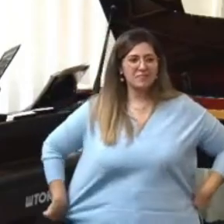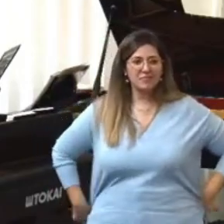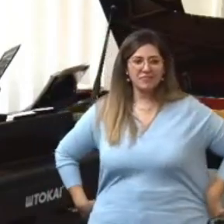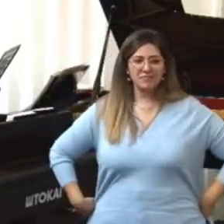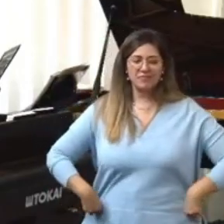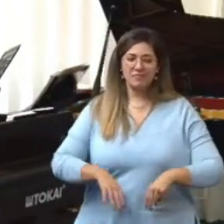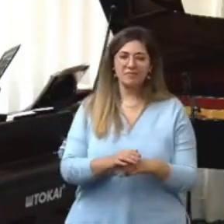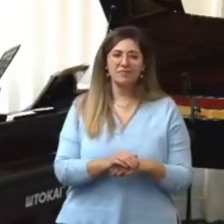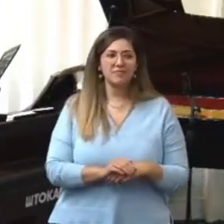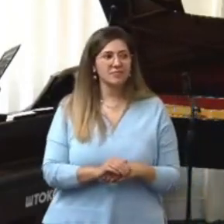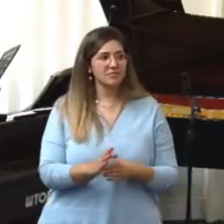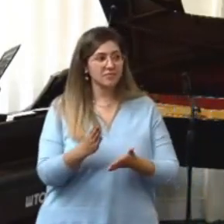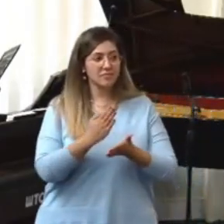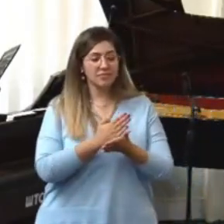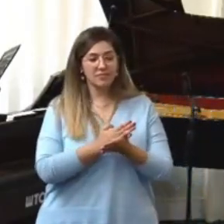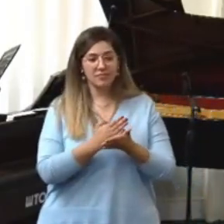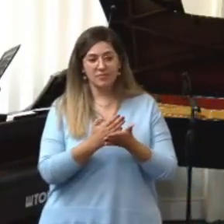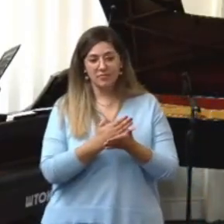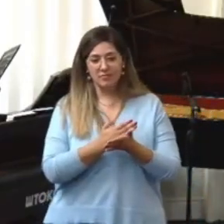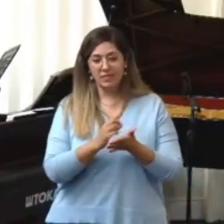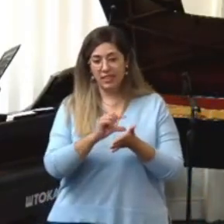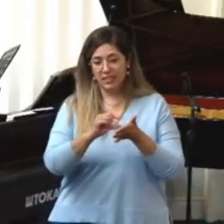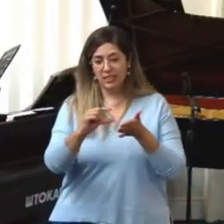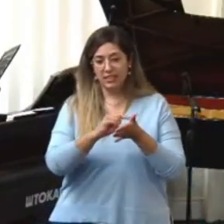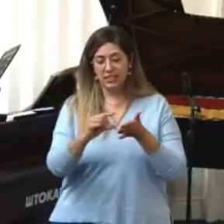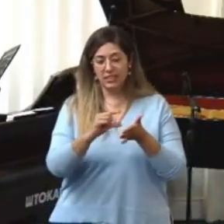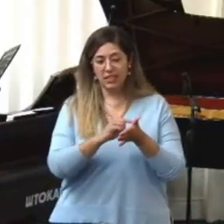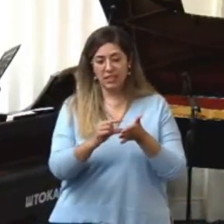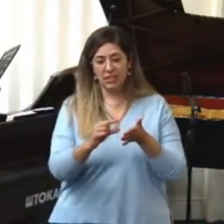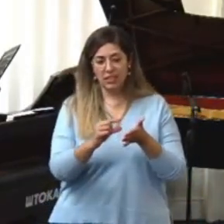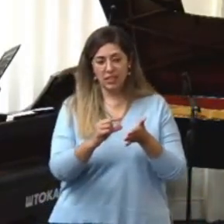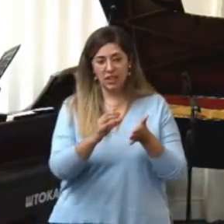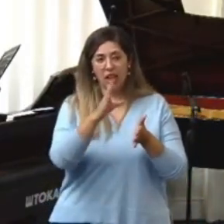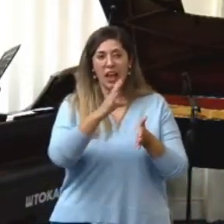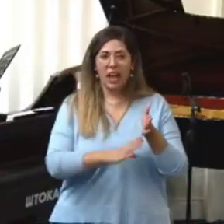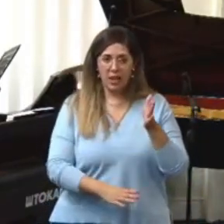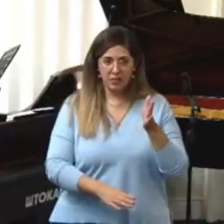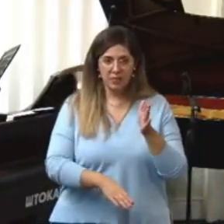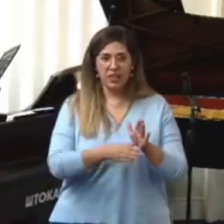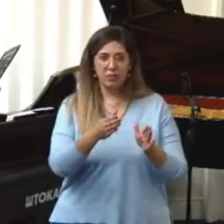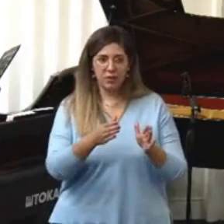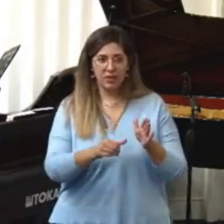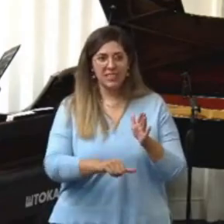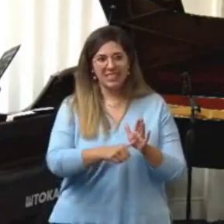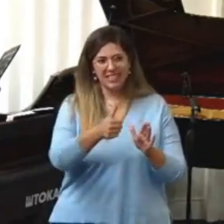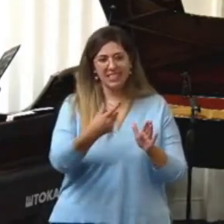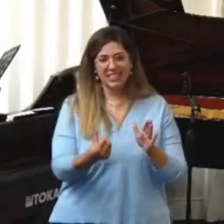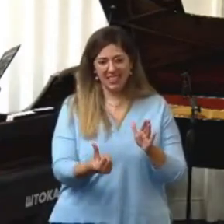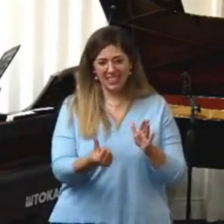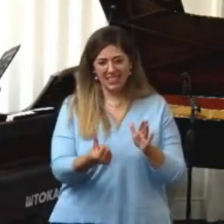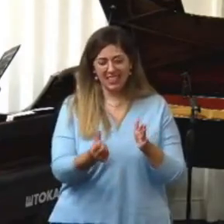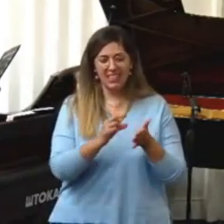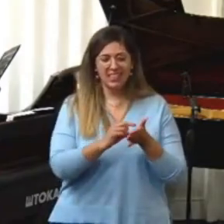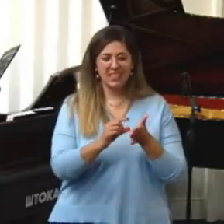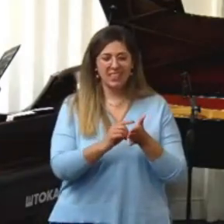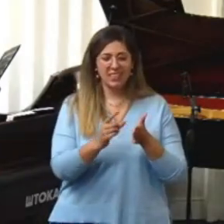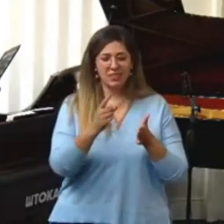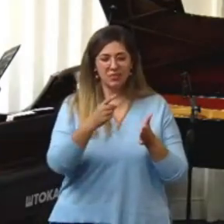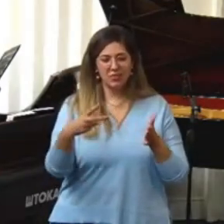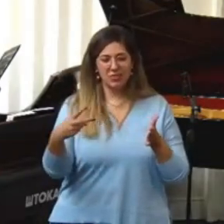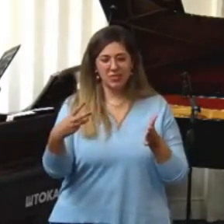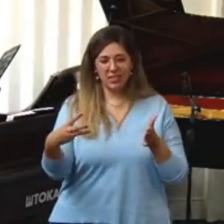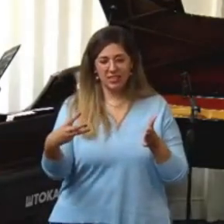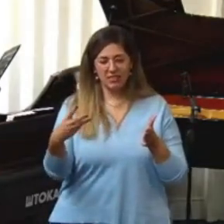versículo 23, então, de Juízes 16, que mostra o fim da vida de Sansão. E olham como é triste